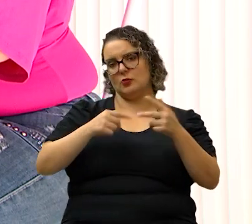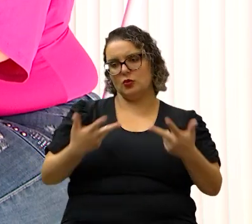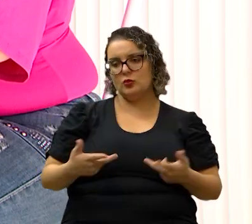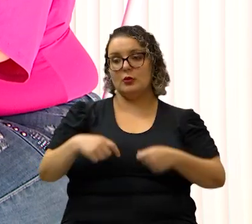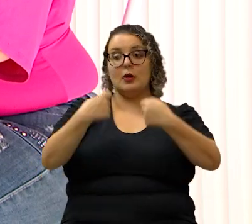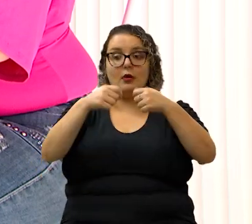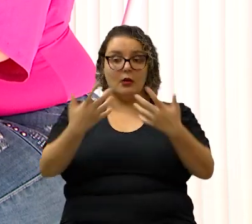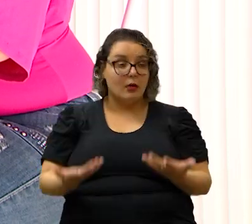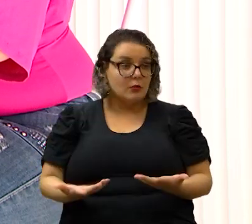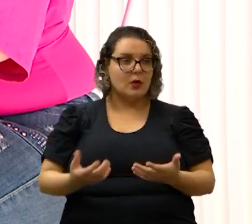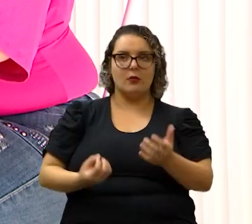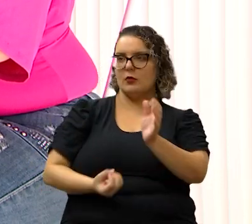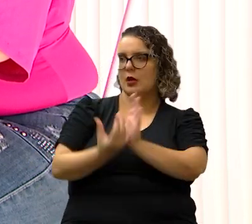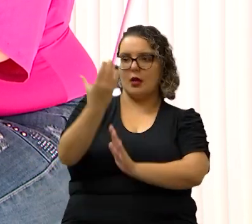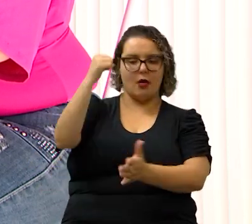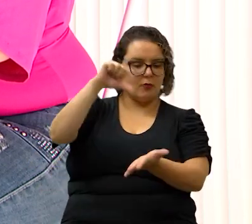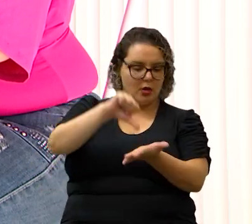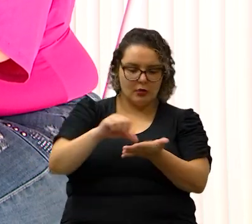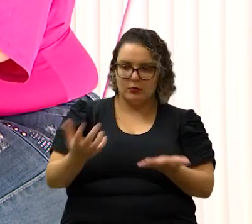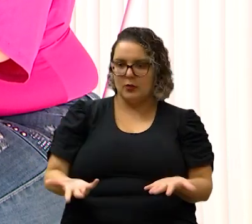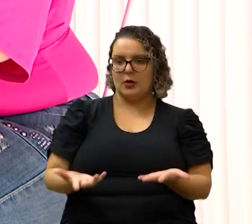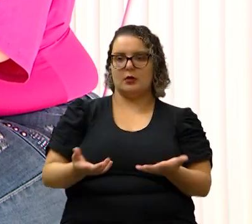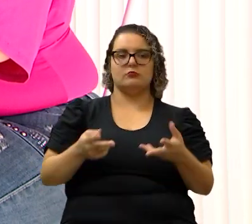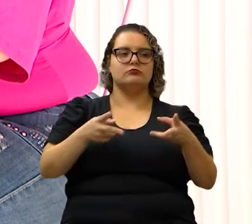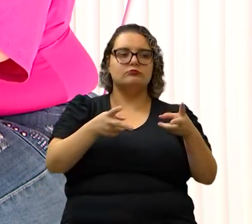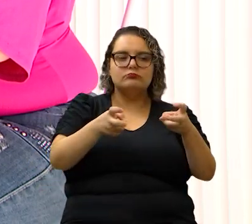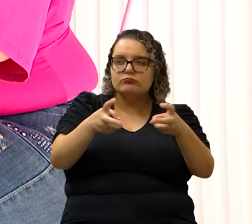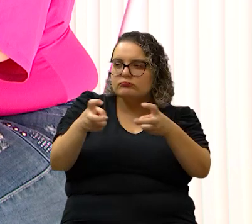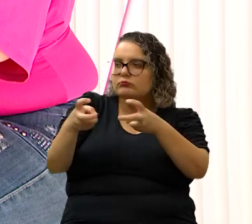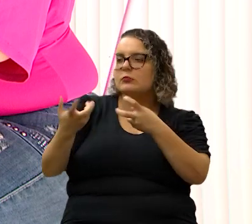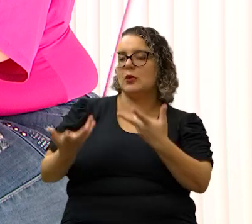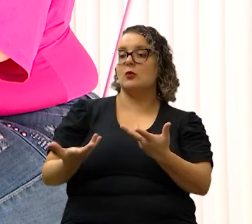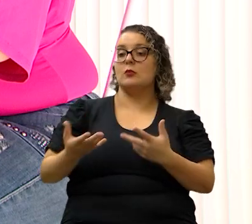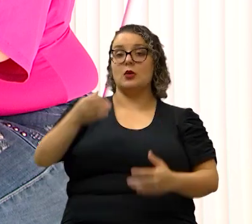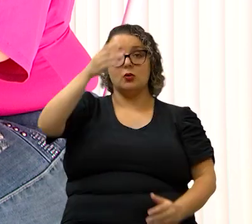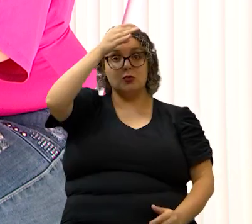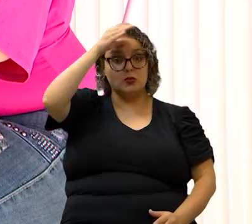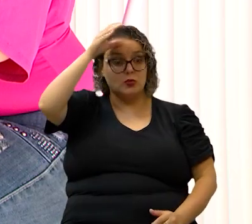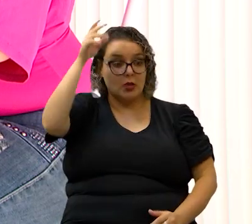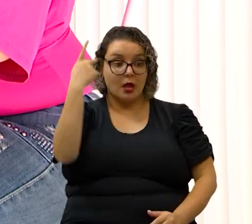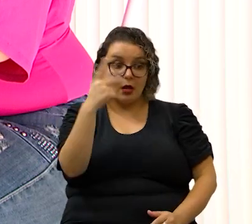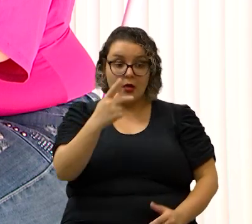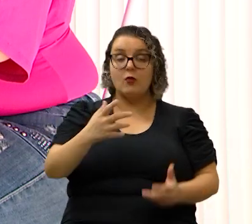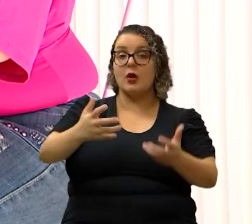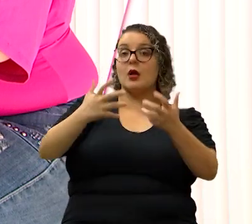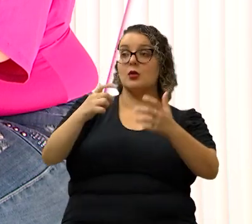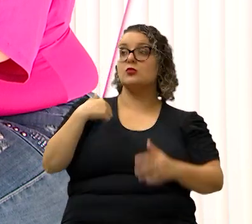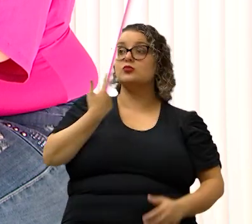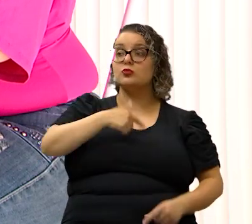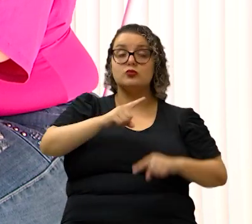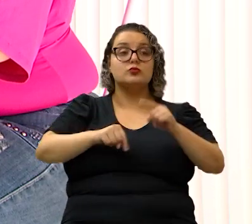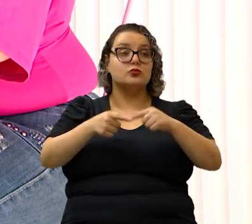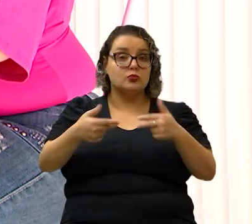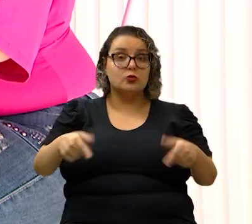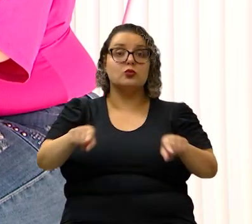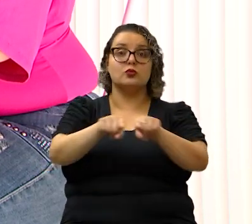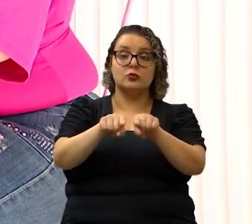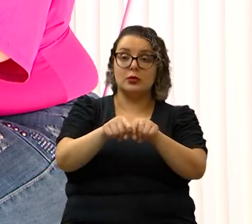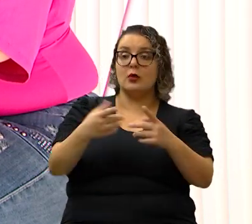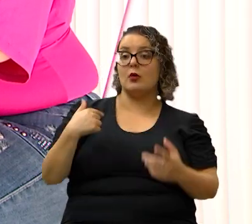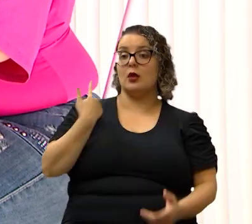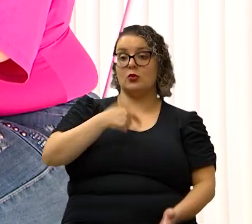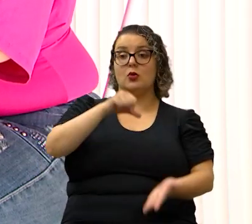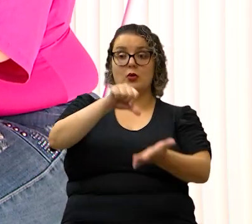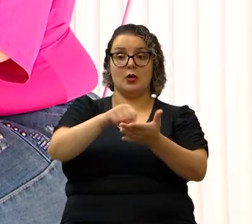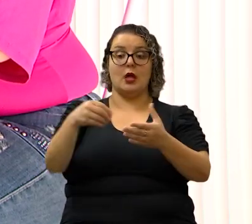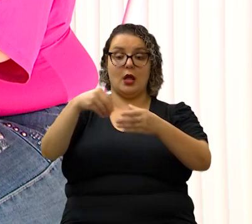o produto, que queriam botar uma unidade, que identificaram que os clientes deles queriam o nosso produto também. Então,